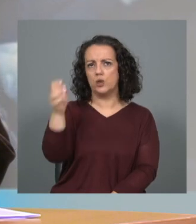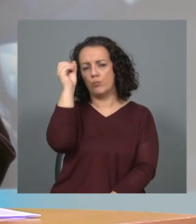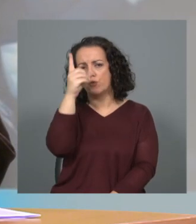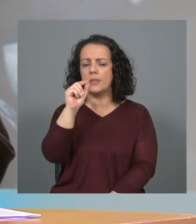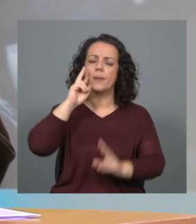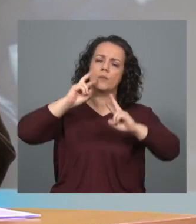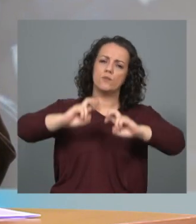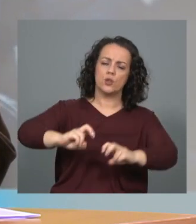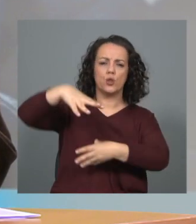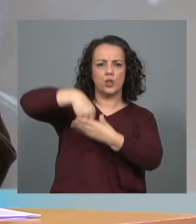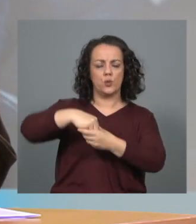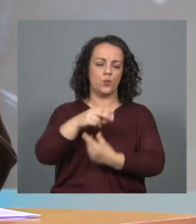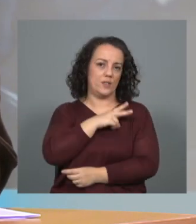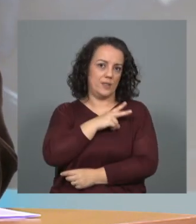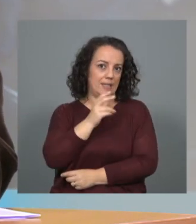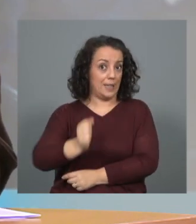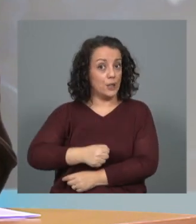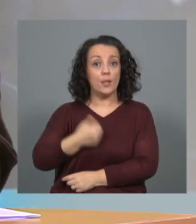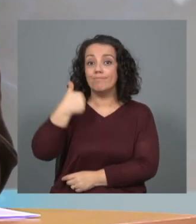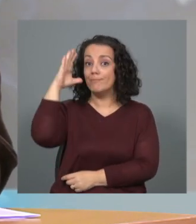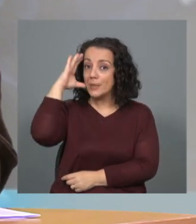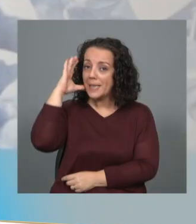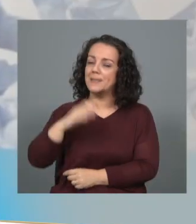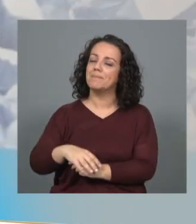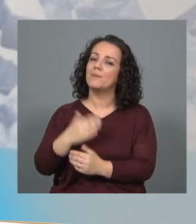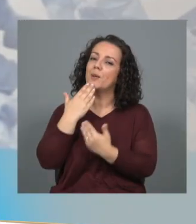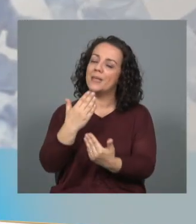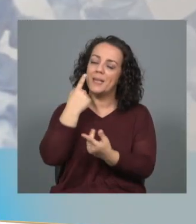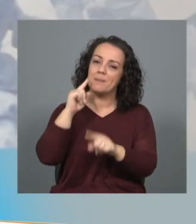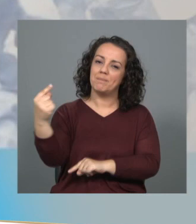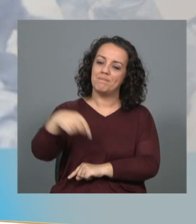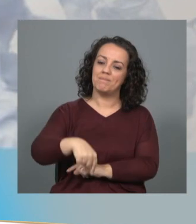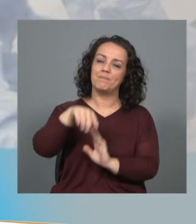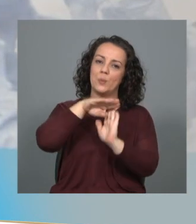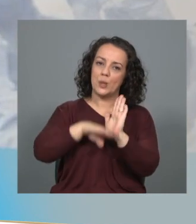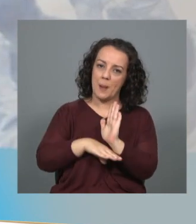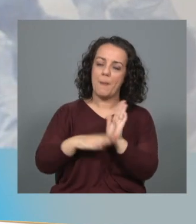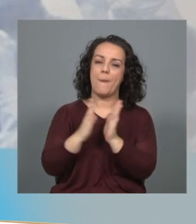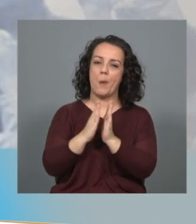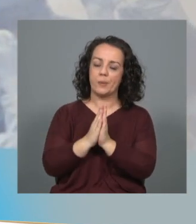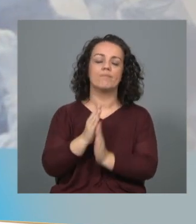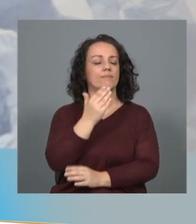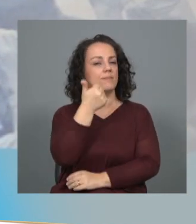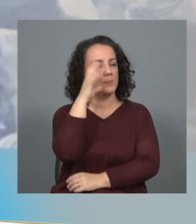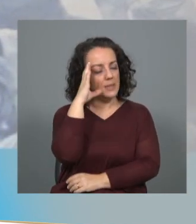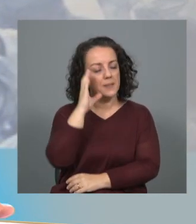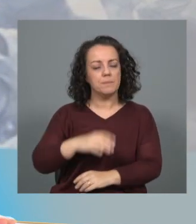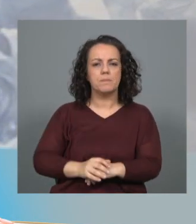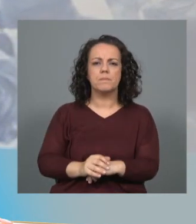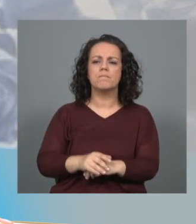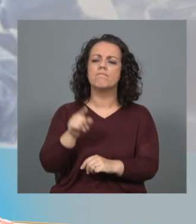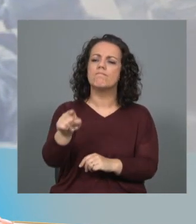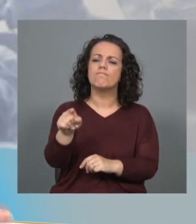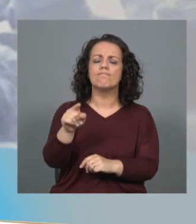estrutura da Universidade Católica. Boa tarde, obrigado por estar uma vez mais aqui no programa Eclésia. O que é que se pretende